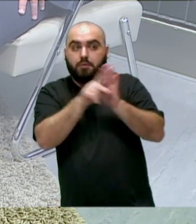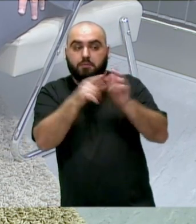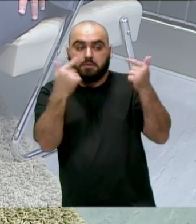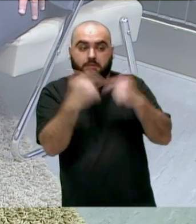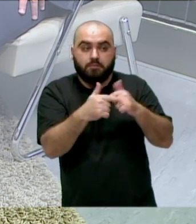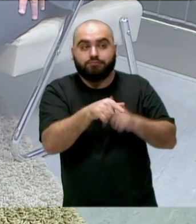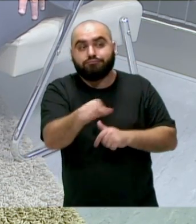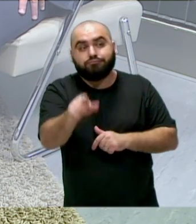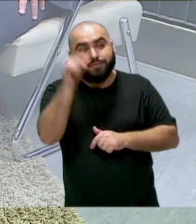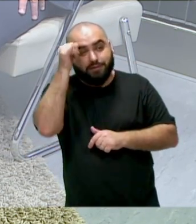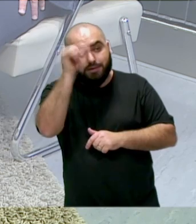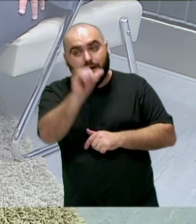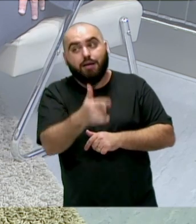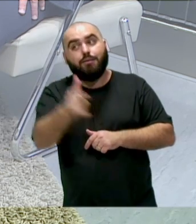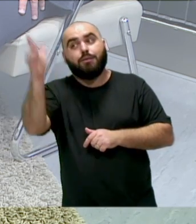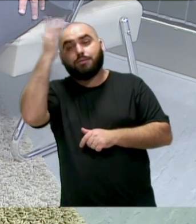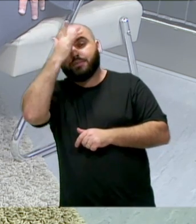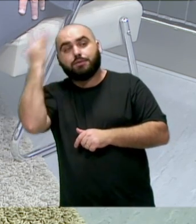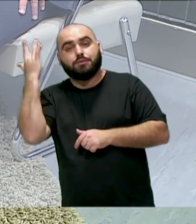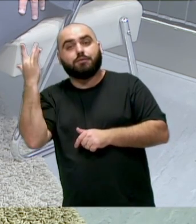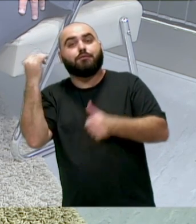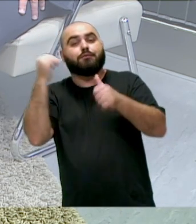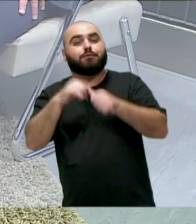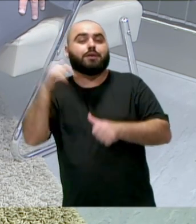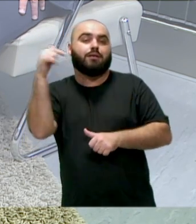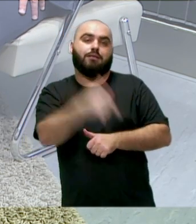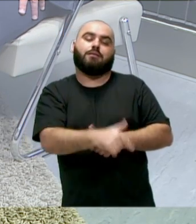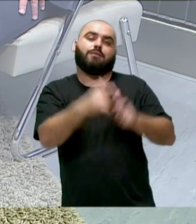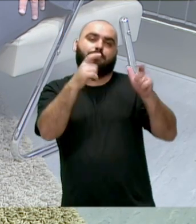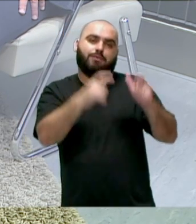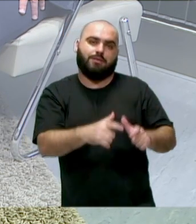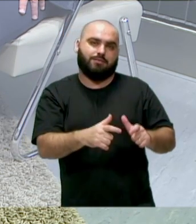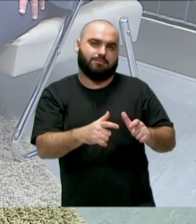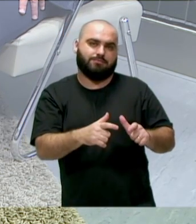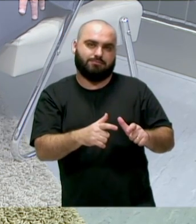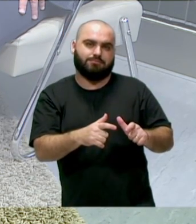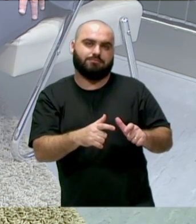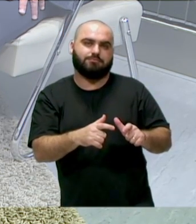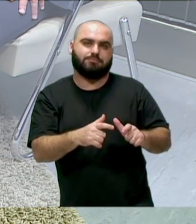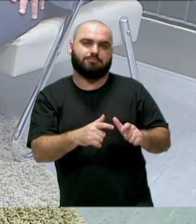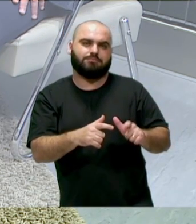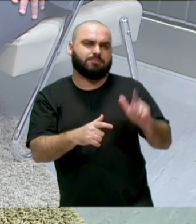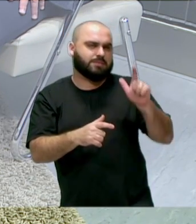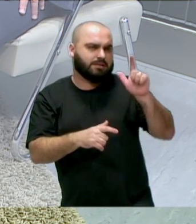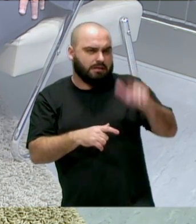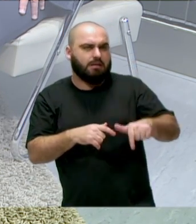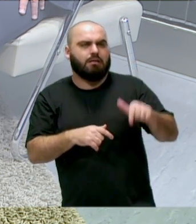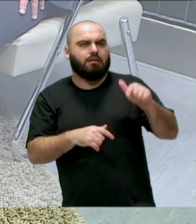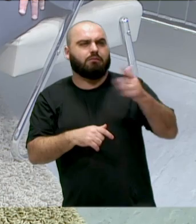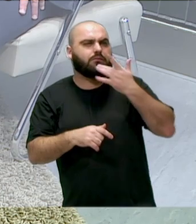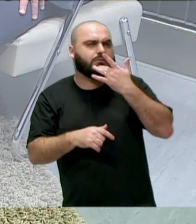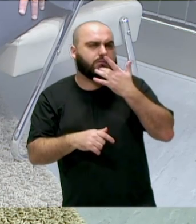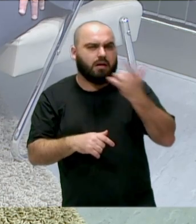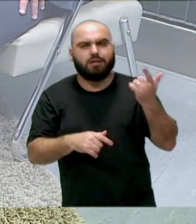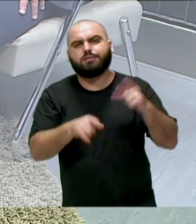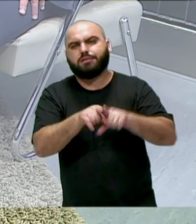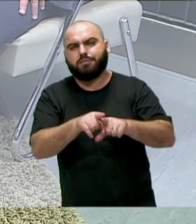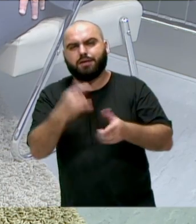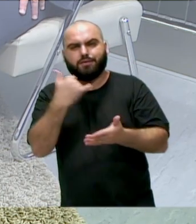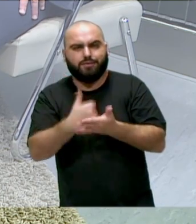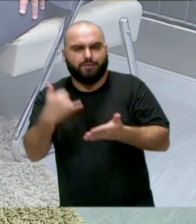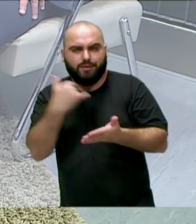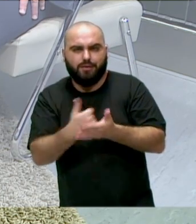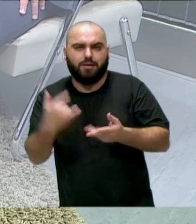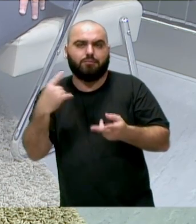evitar que outras pessoas ocupem, acabem ficando ali, que até facilita o uso de drogas no local, porque